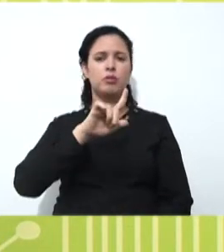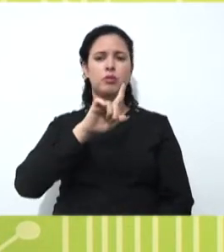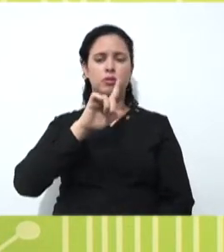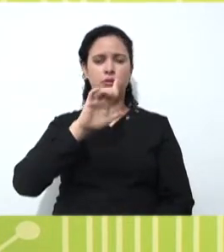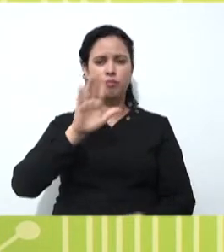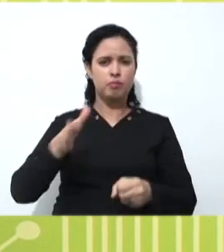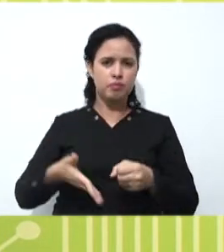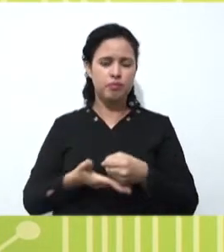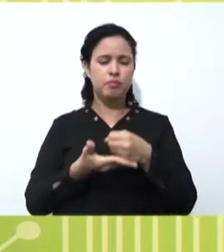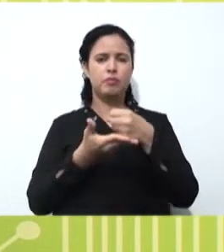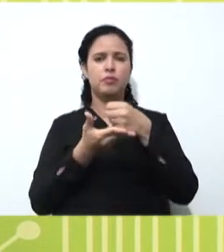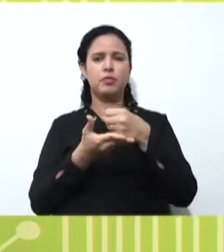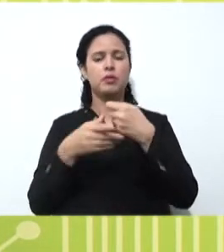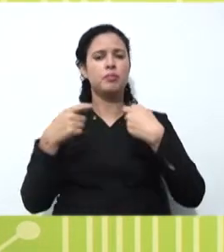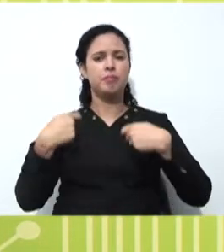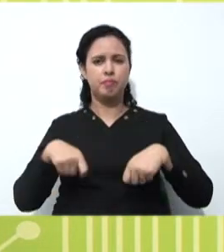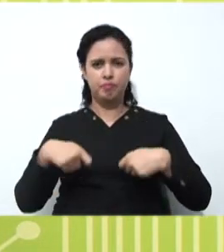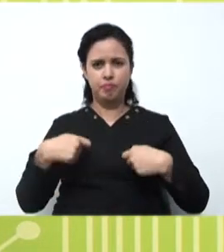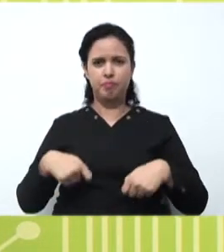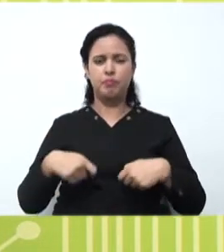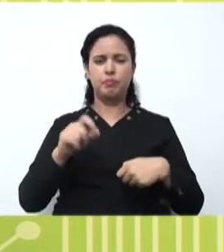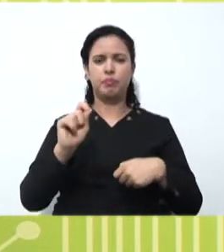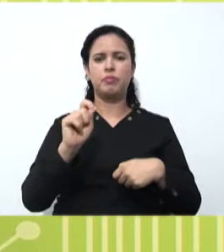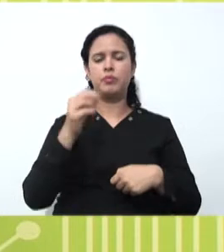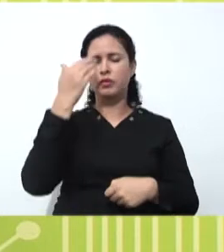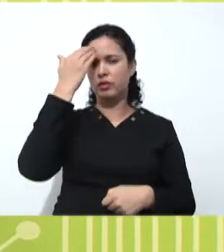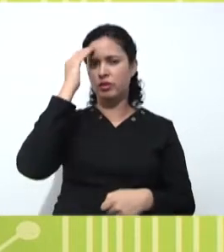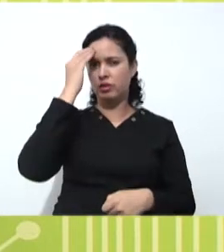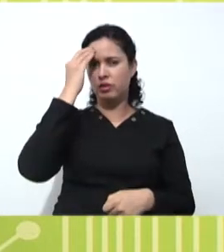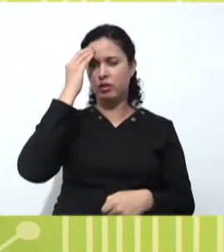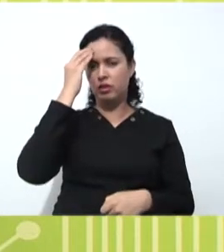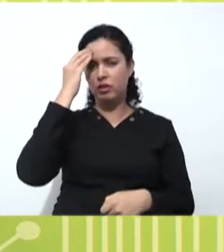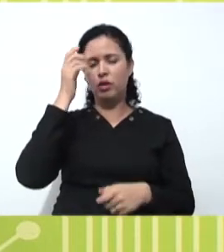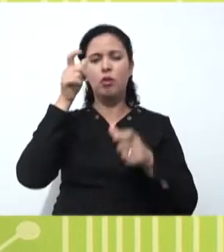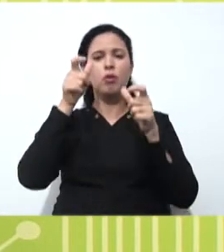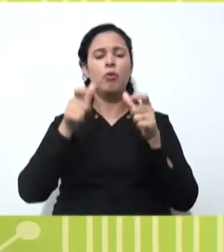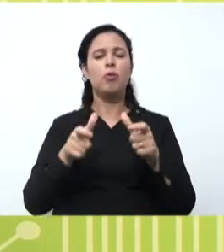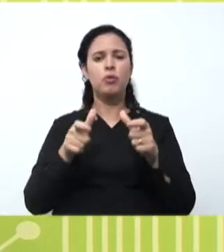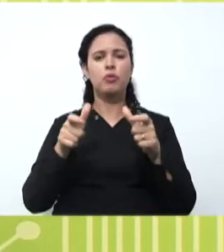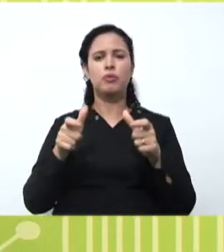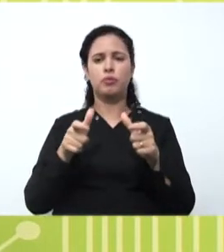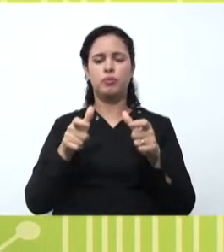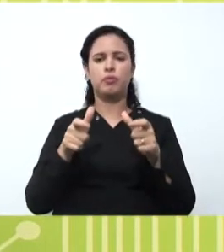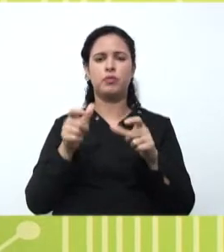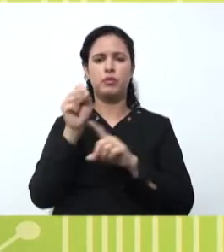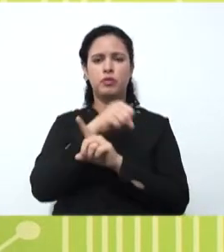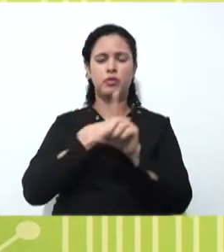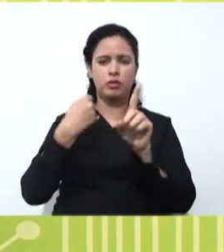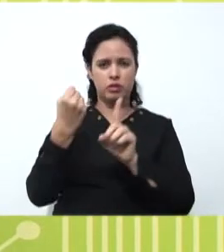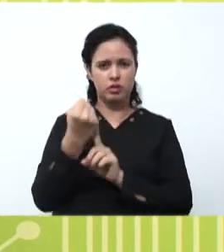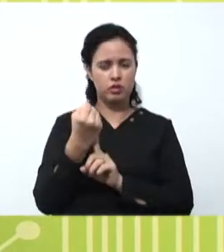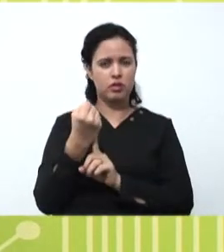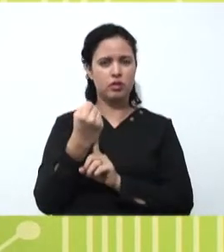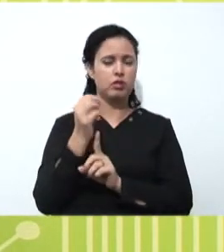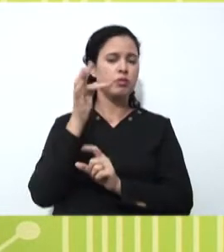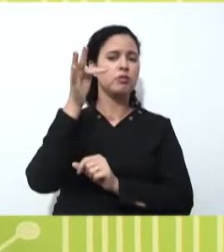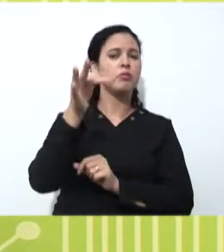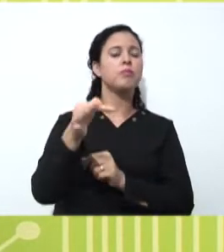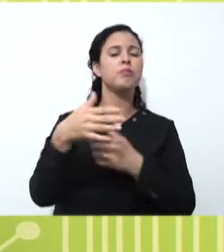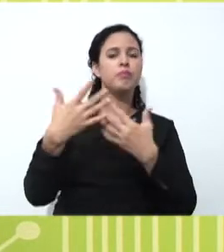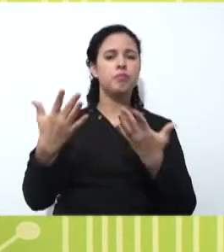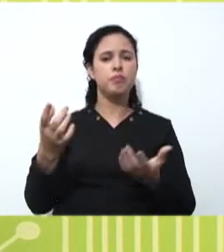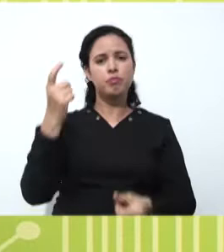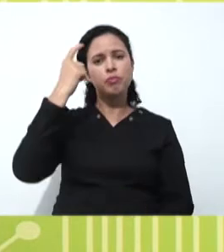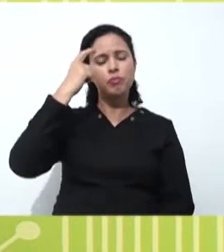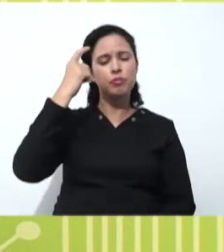pautando também ou precisando a gente compreender para onde é que vai a sociedade nesses termos. Então, a gente também